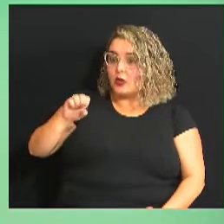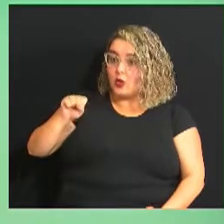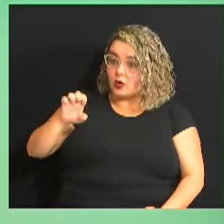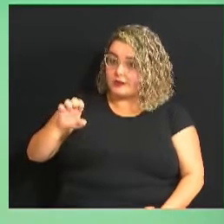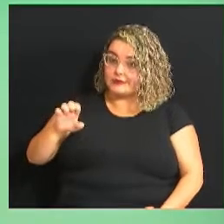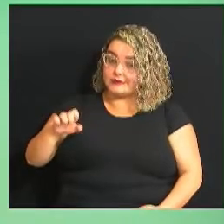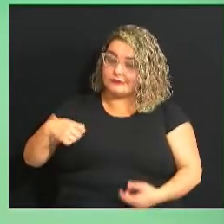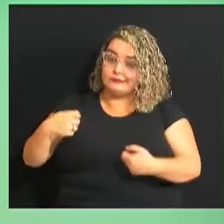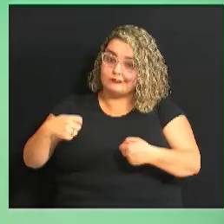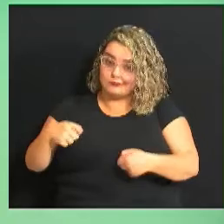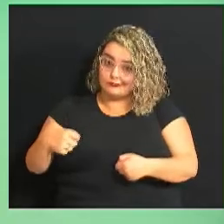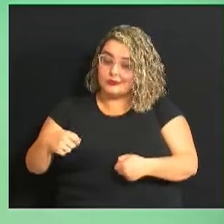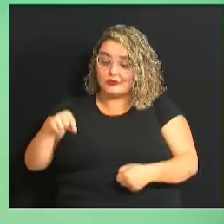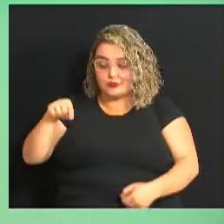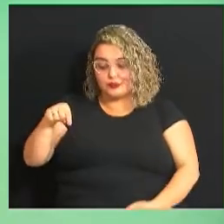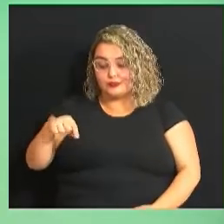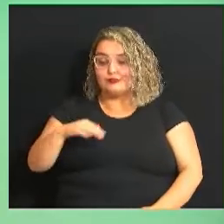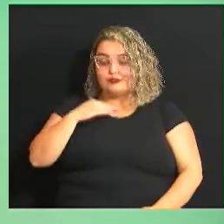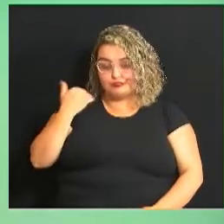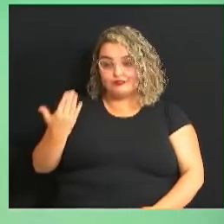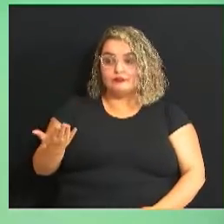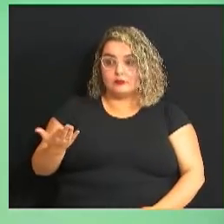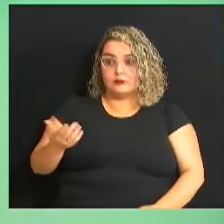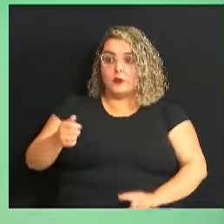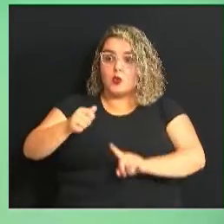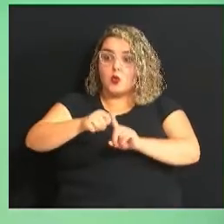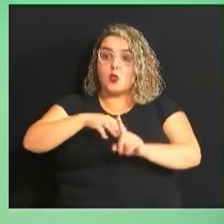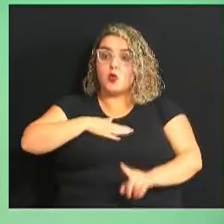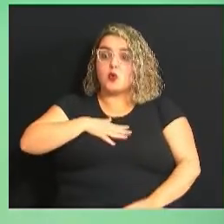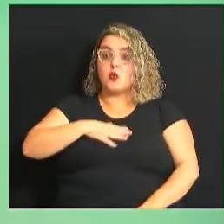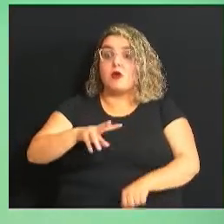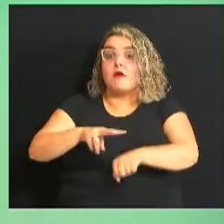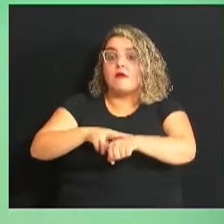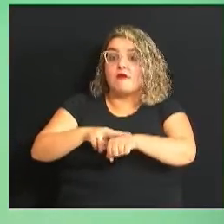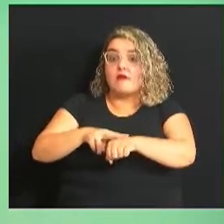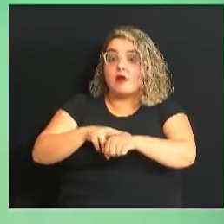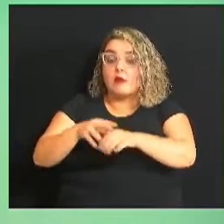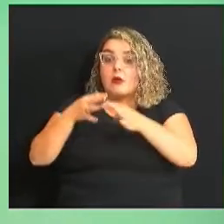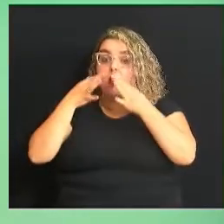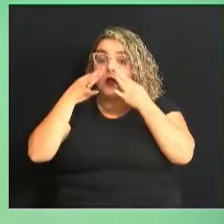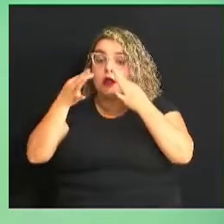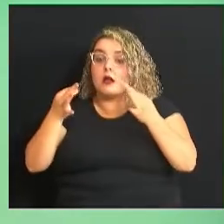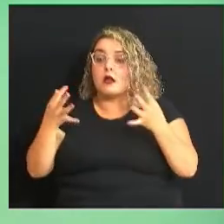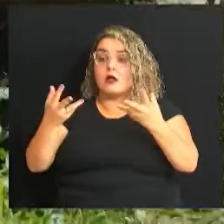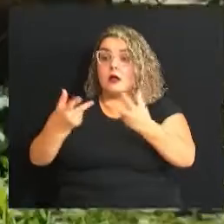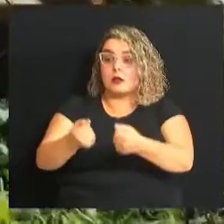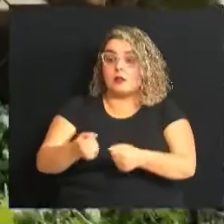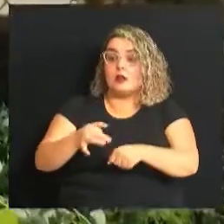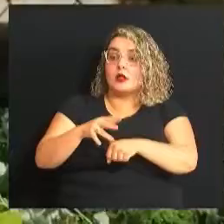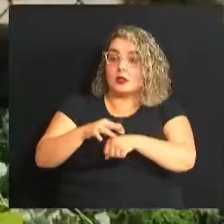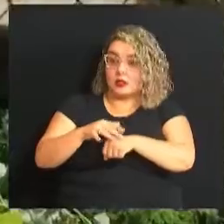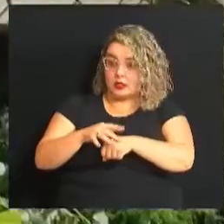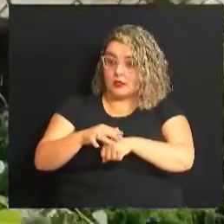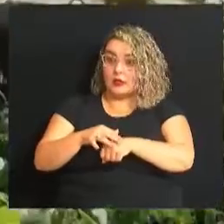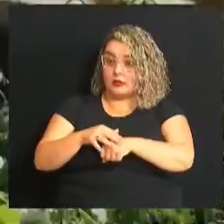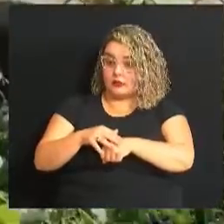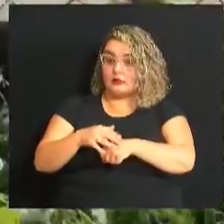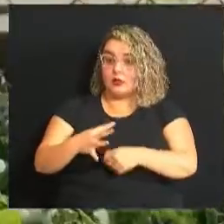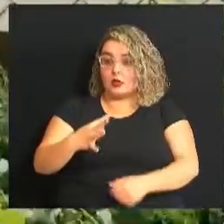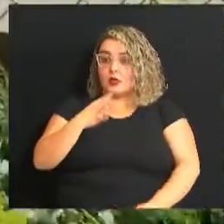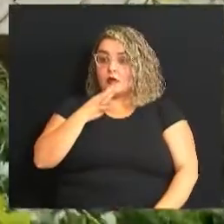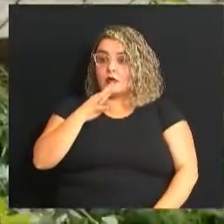Durante esse mês é celebrado o Agosto Verde, que vem chamar a atenção para essa doença, mais conhecida